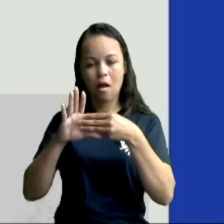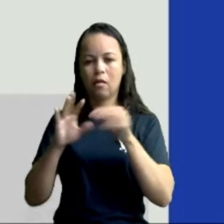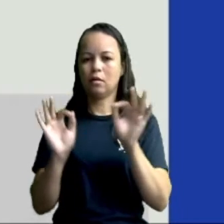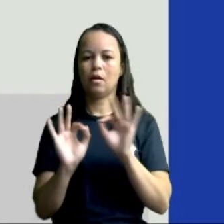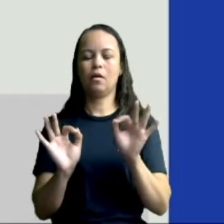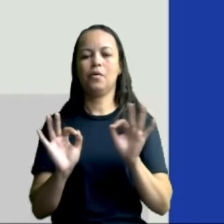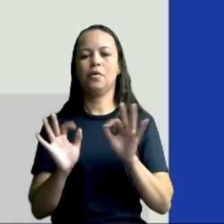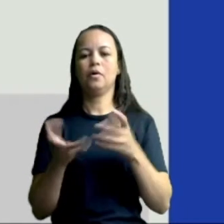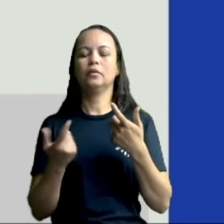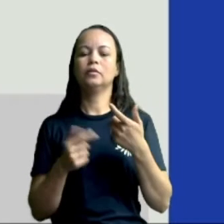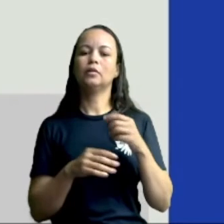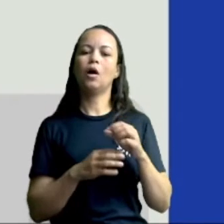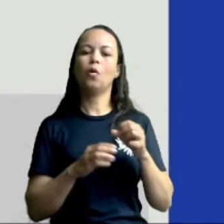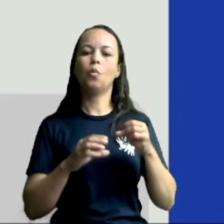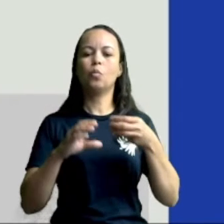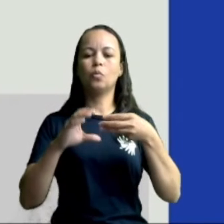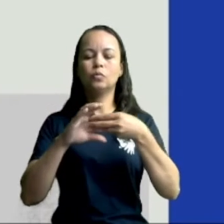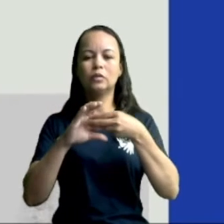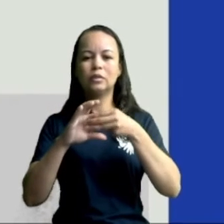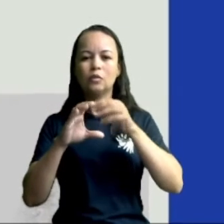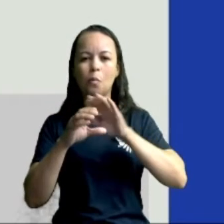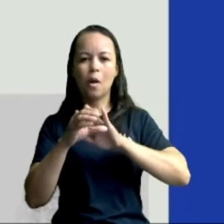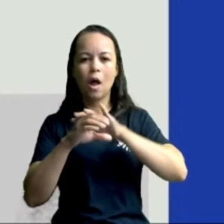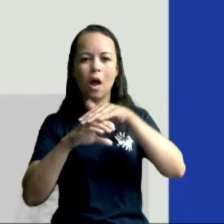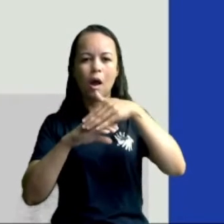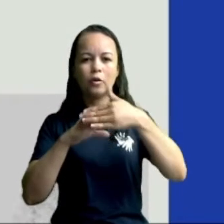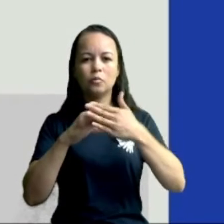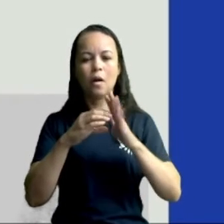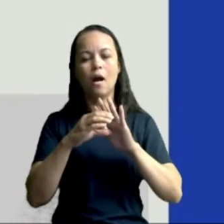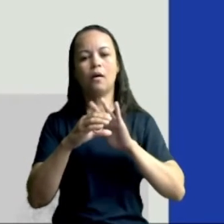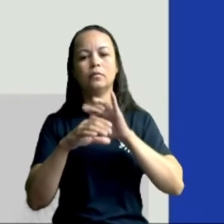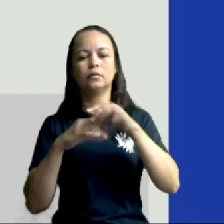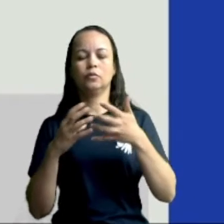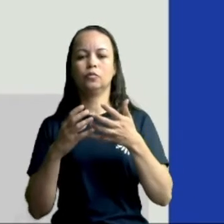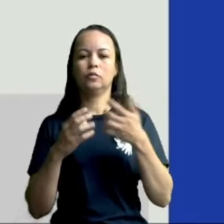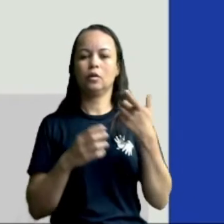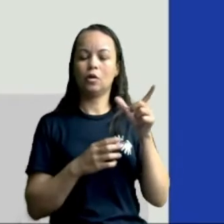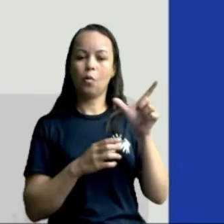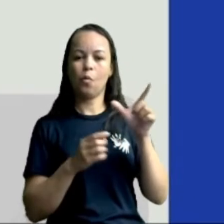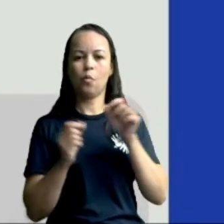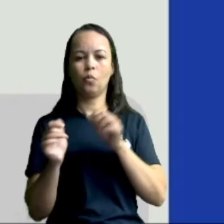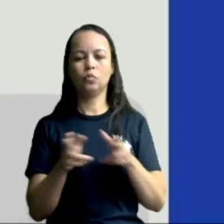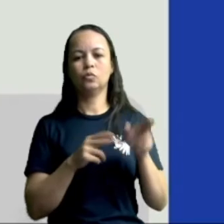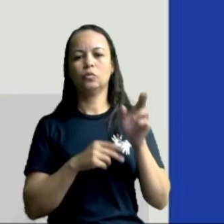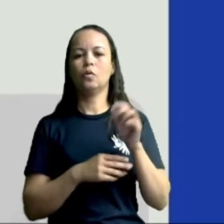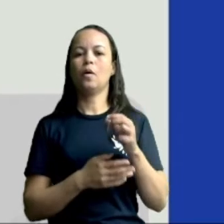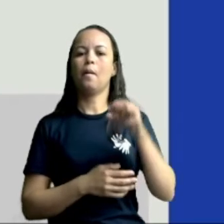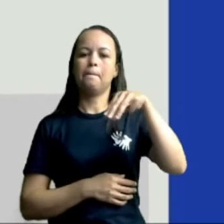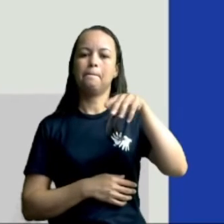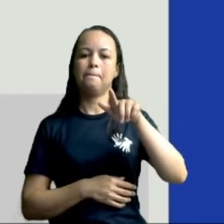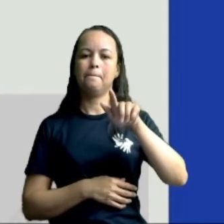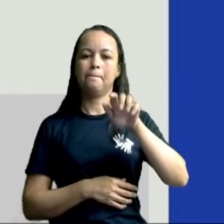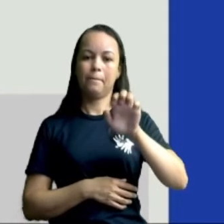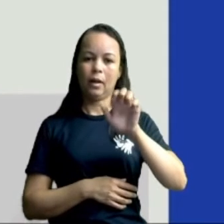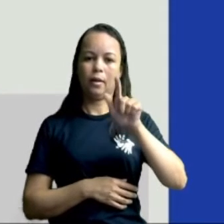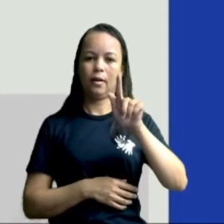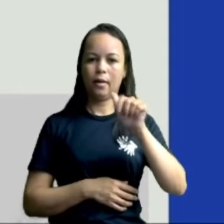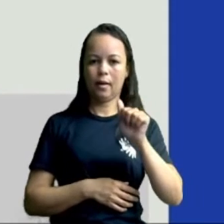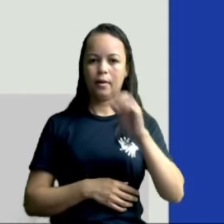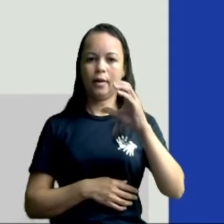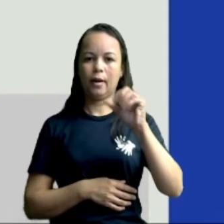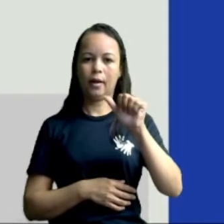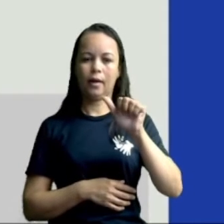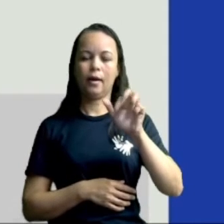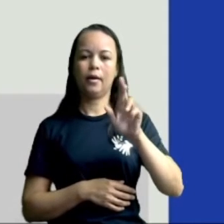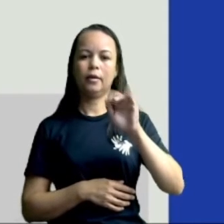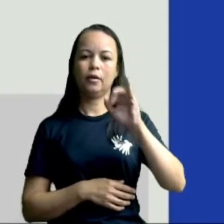fragmentos citoplasmáticos de uma célula gigante produzida lá na medula óssea vermelha, chamada de megacariócito. Fica essa informação.